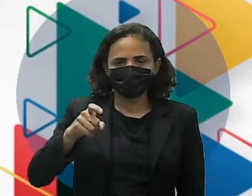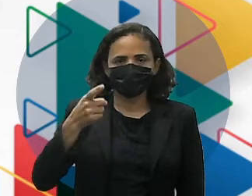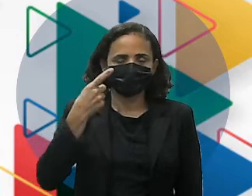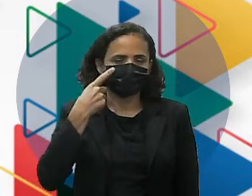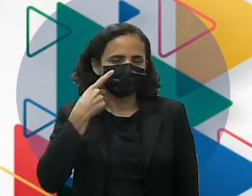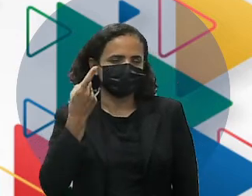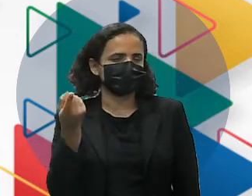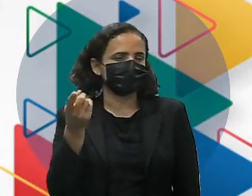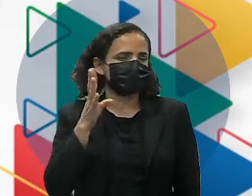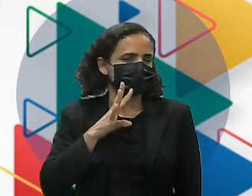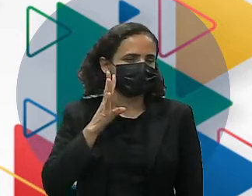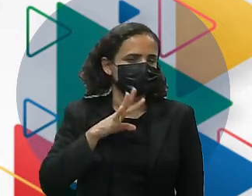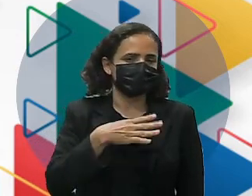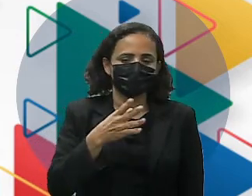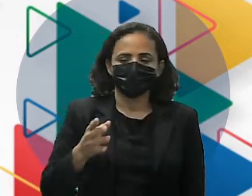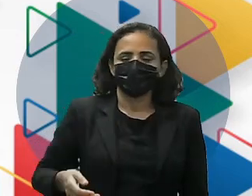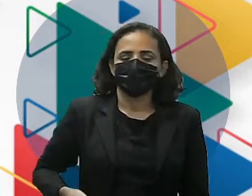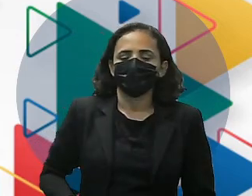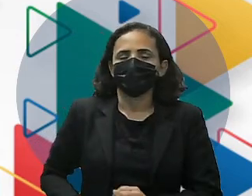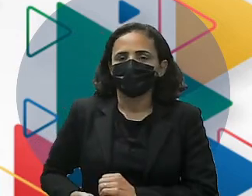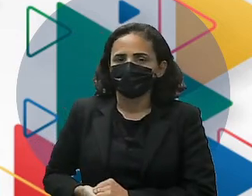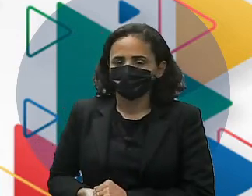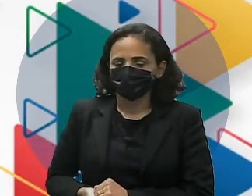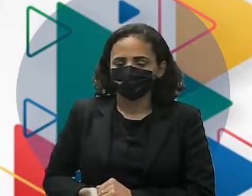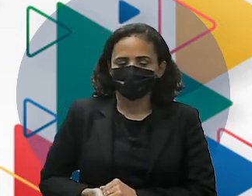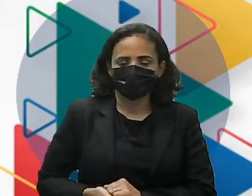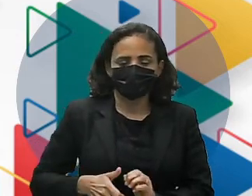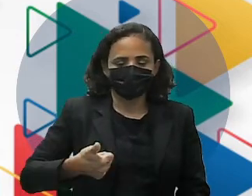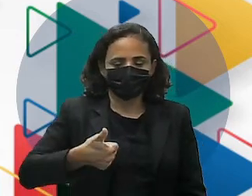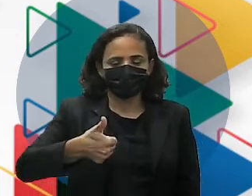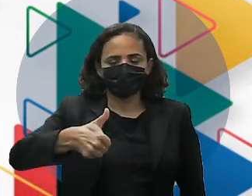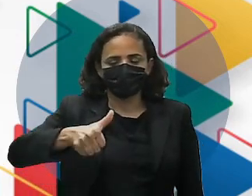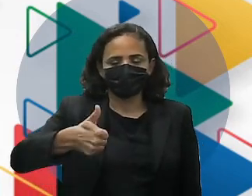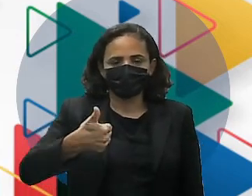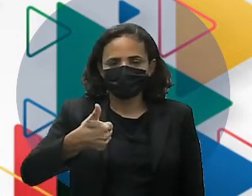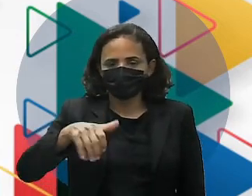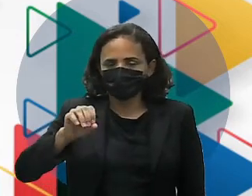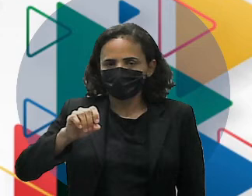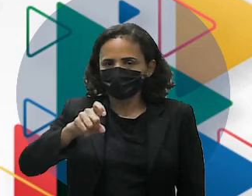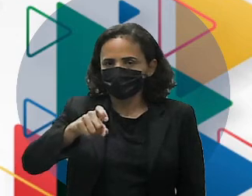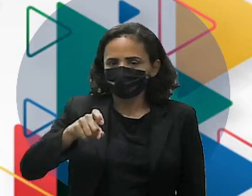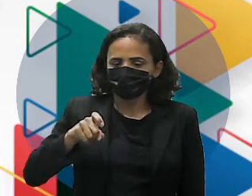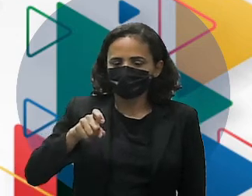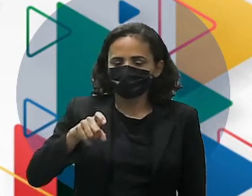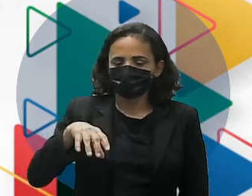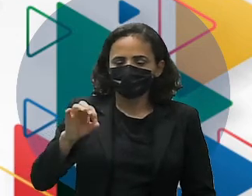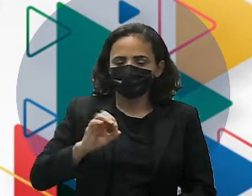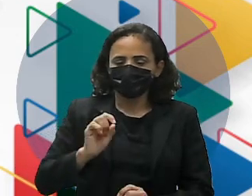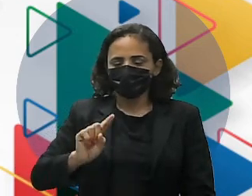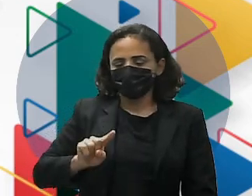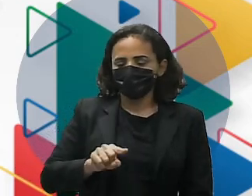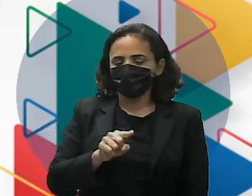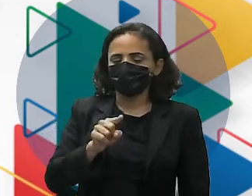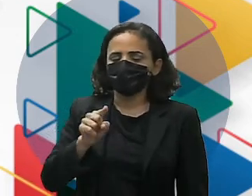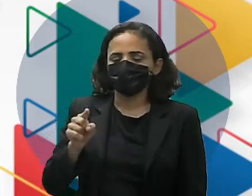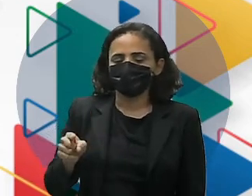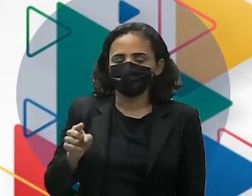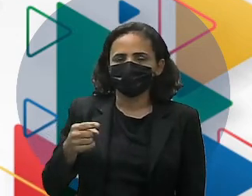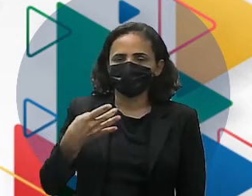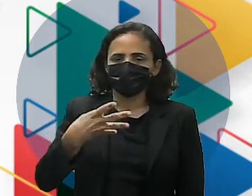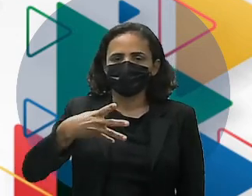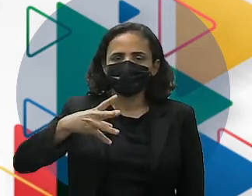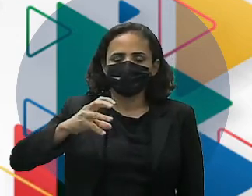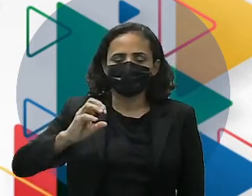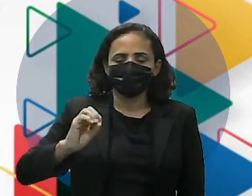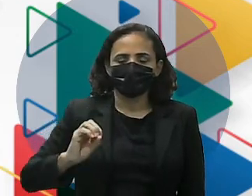Beleza, Robertão? Se eu pegar esse 19x aqui, ó, e colocar lá no segundo membro, eu tenho que